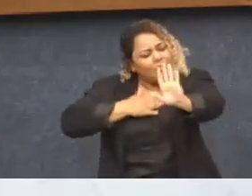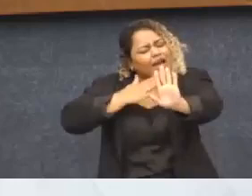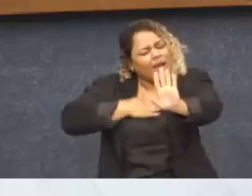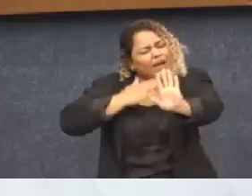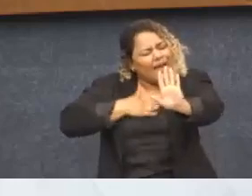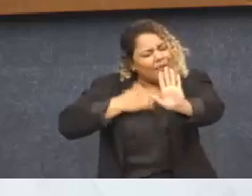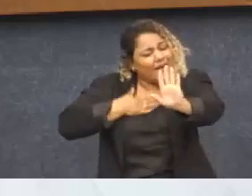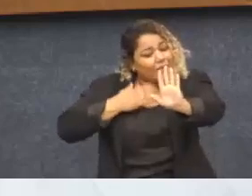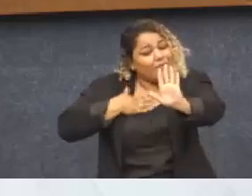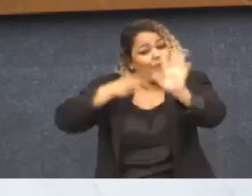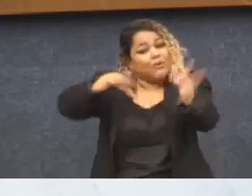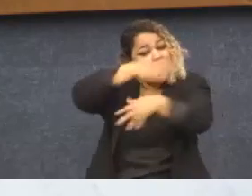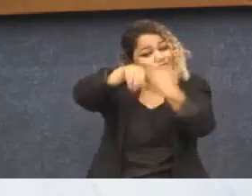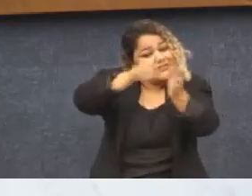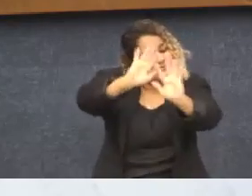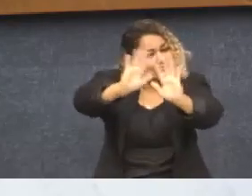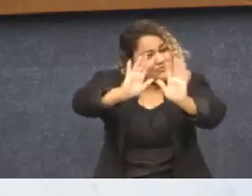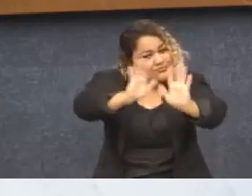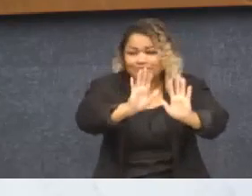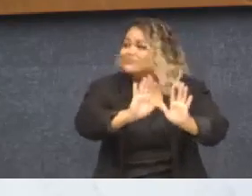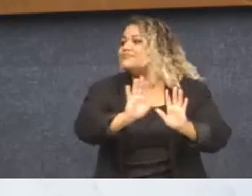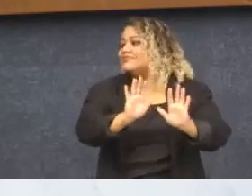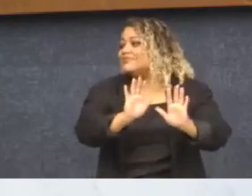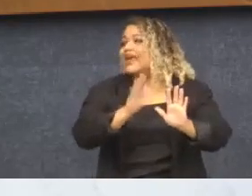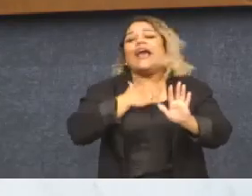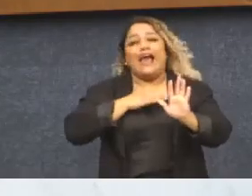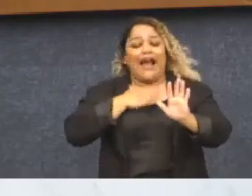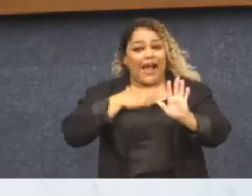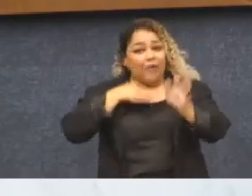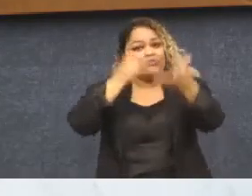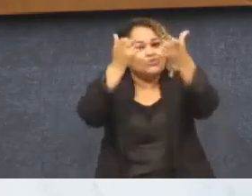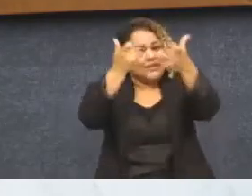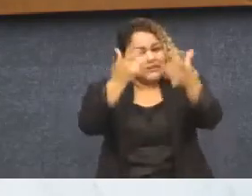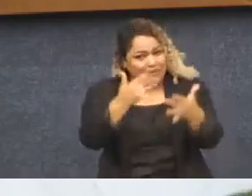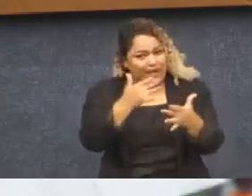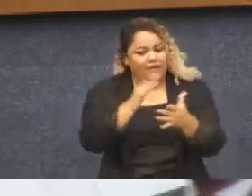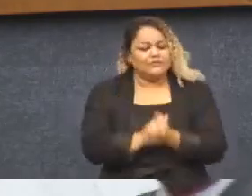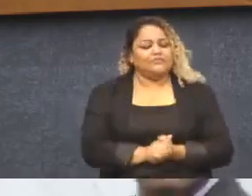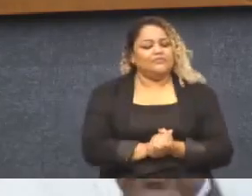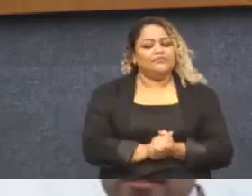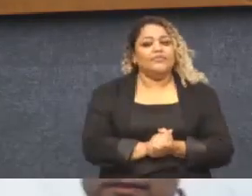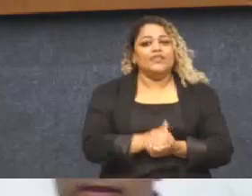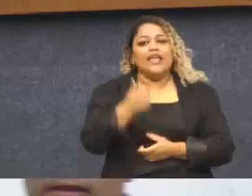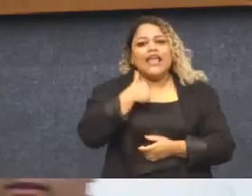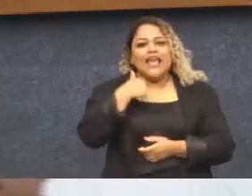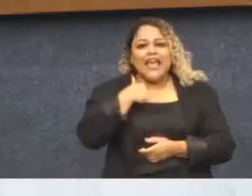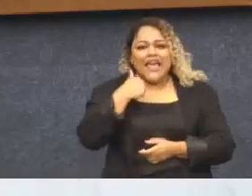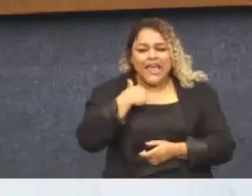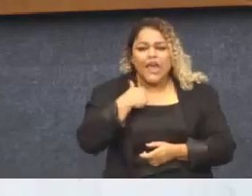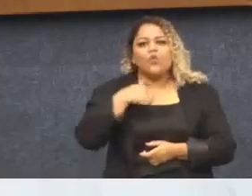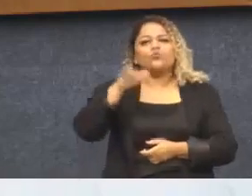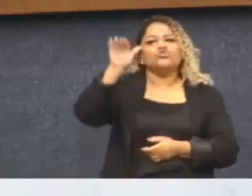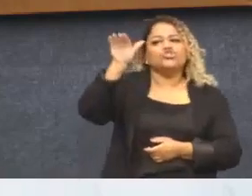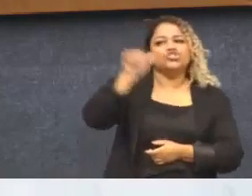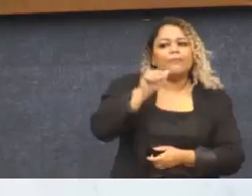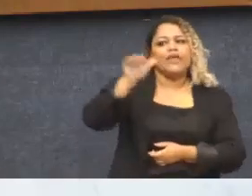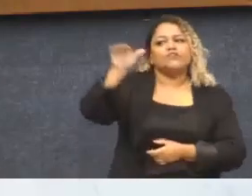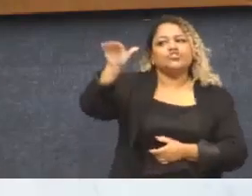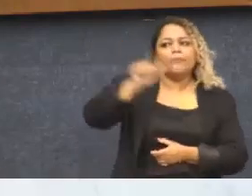Palma. Não criemos cânico aqui. Deixa eu explicar para vocês. Eu chamei por